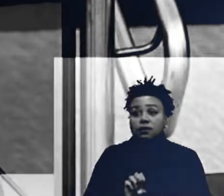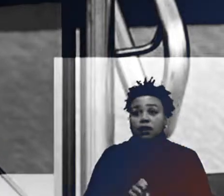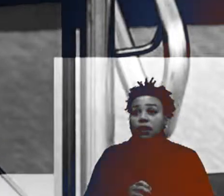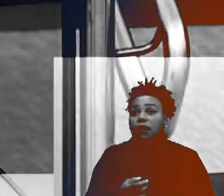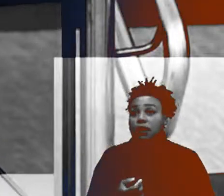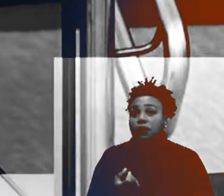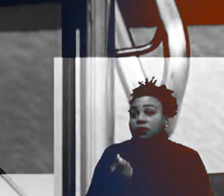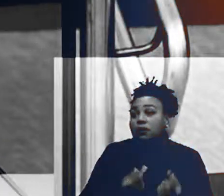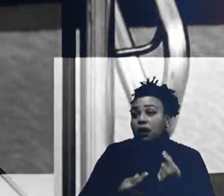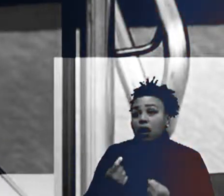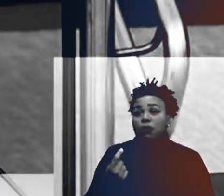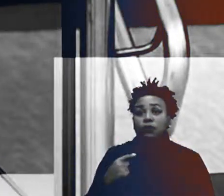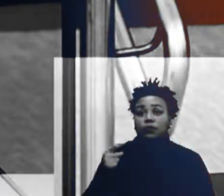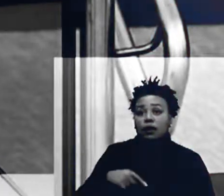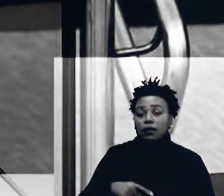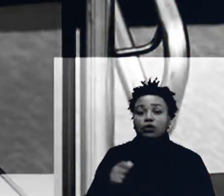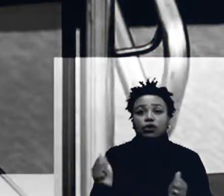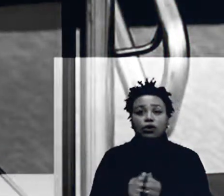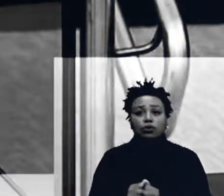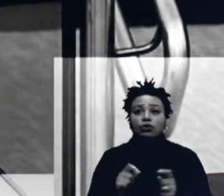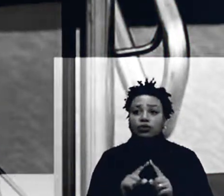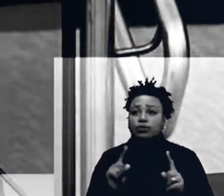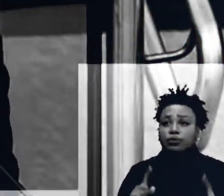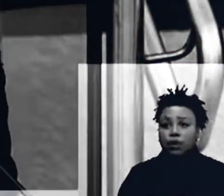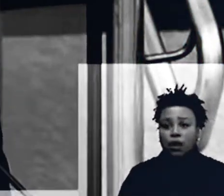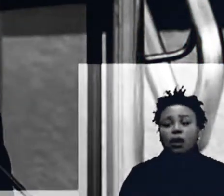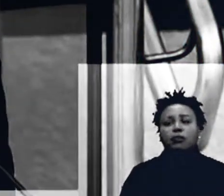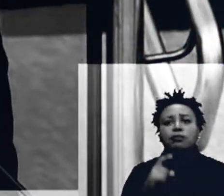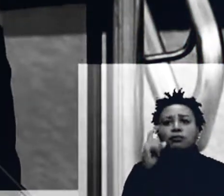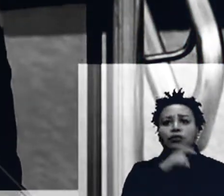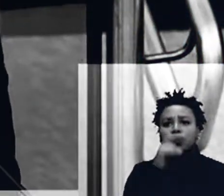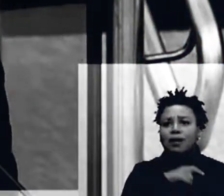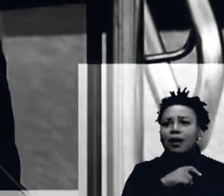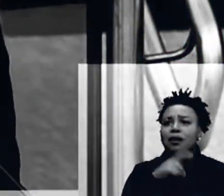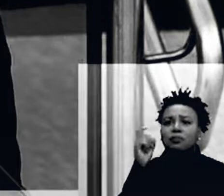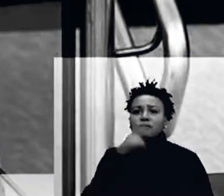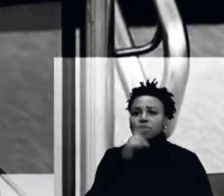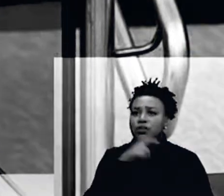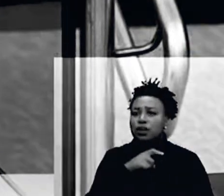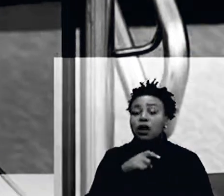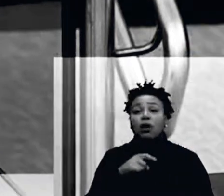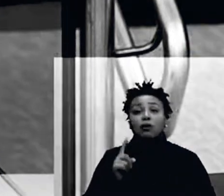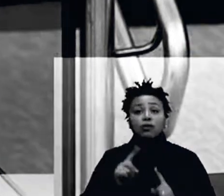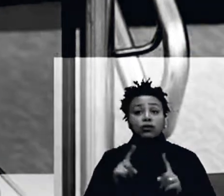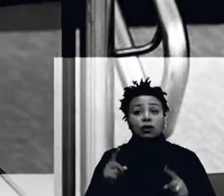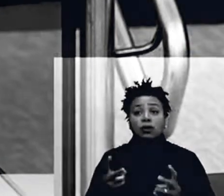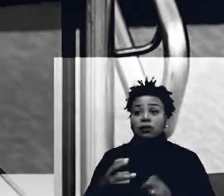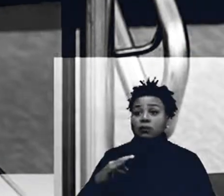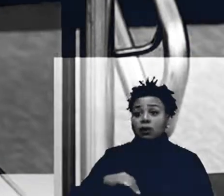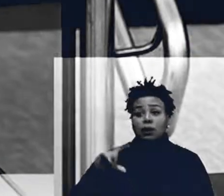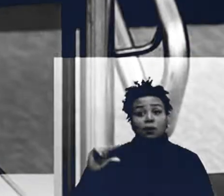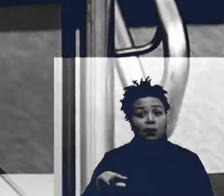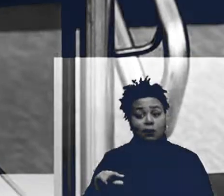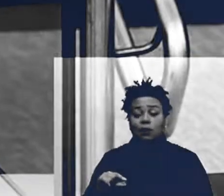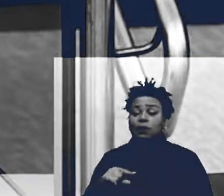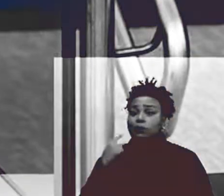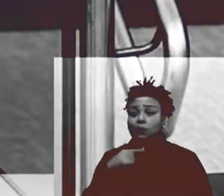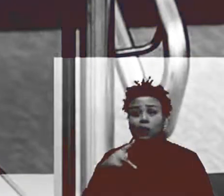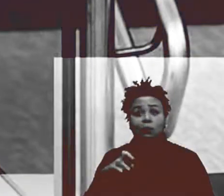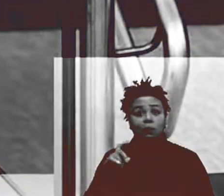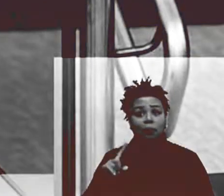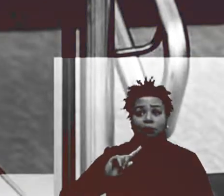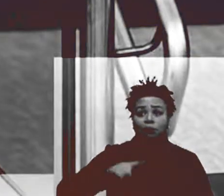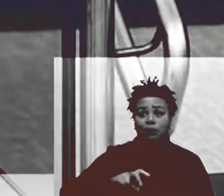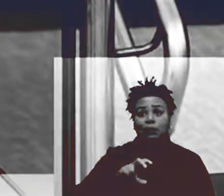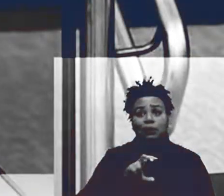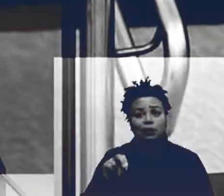Alguns vêm aqui e falam: estamos do lado dos servidores que ganham menos. Mentira! Mentira! Um servidor que ganha menos, deputado Pepe Vargas, que ganha